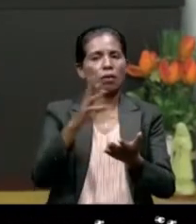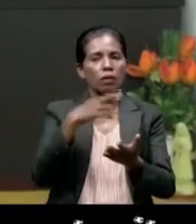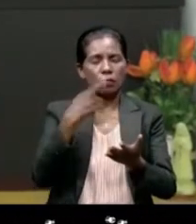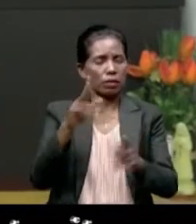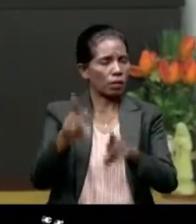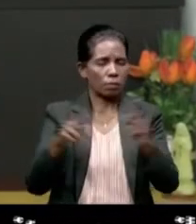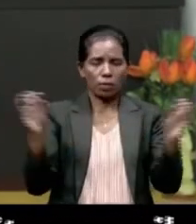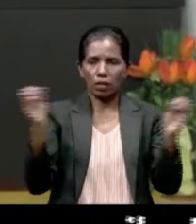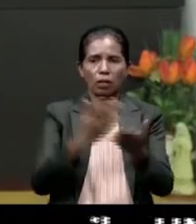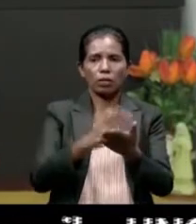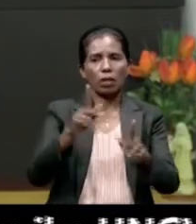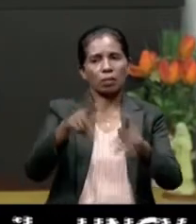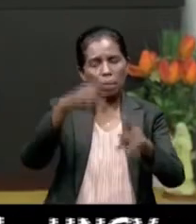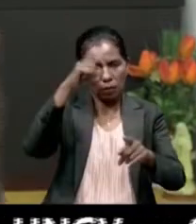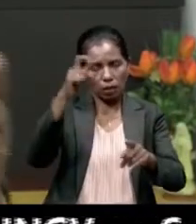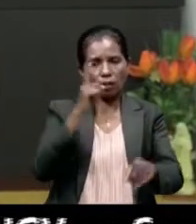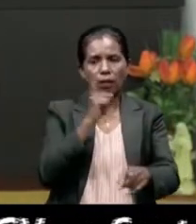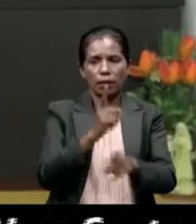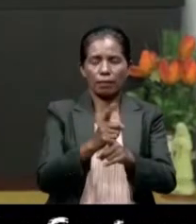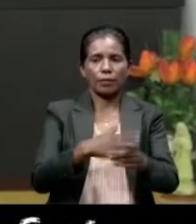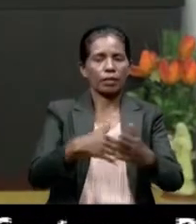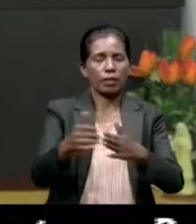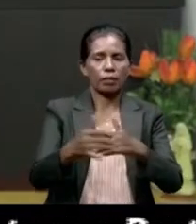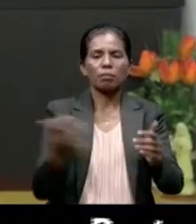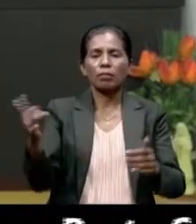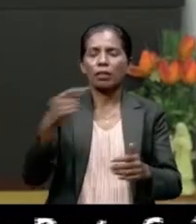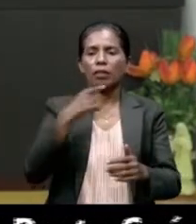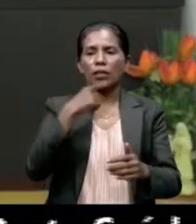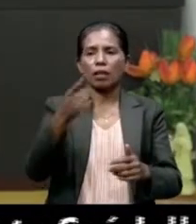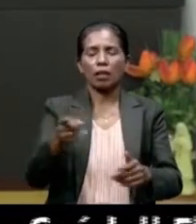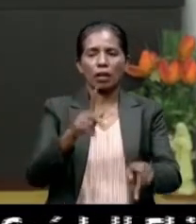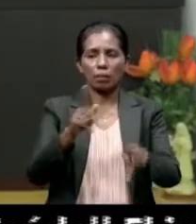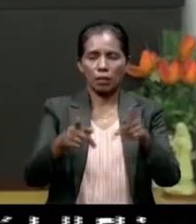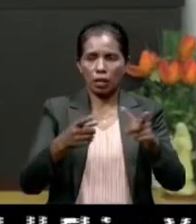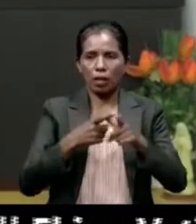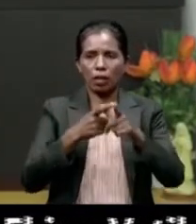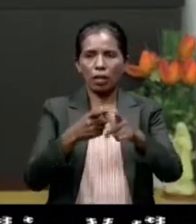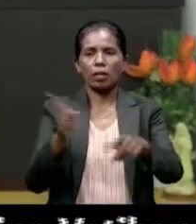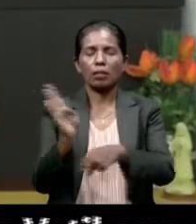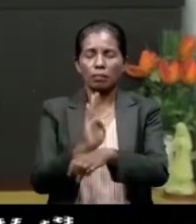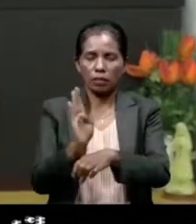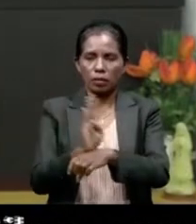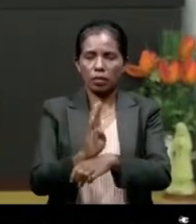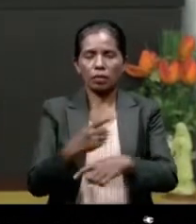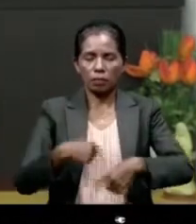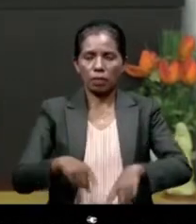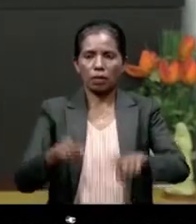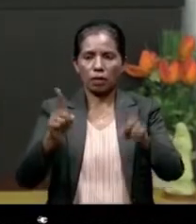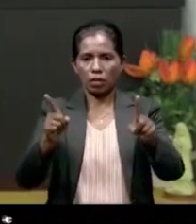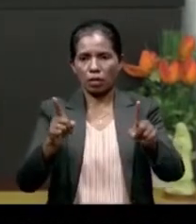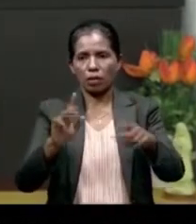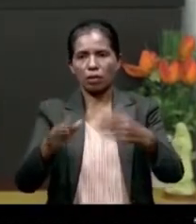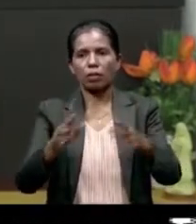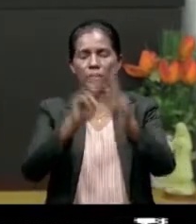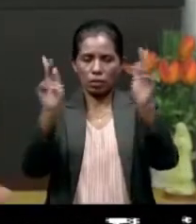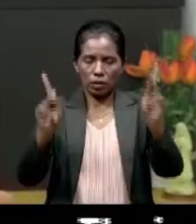sosa ema matene close agora da la bar sta te ter bane ema agora halai ho tu ba negocio ba ho tu detia a ke